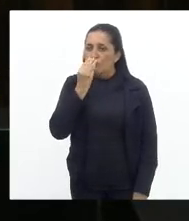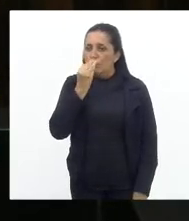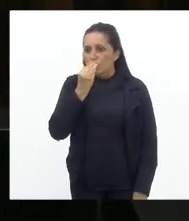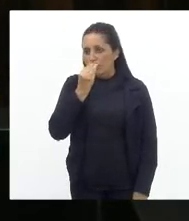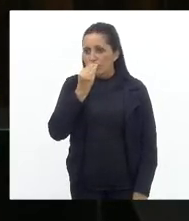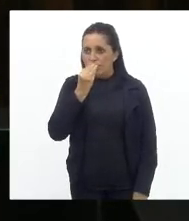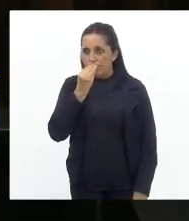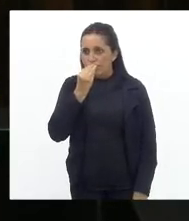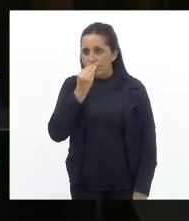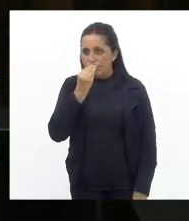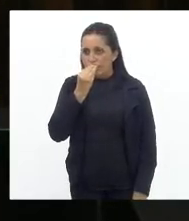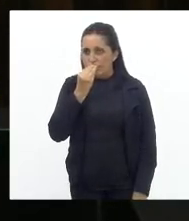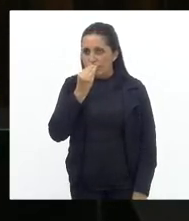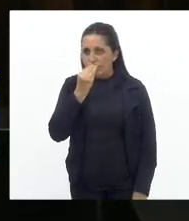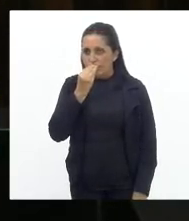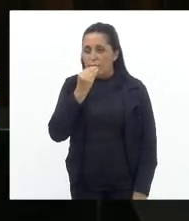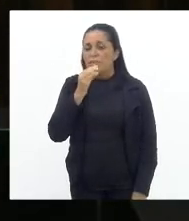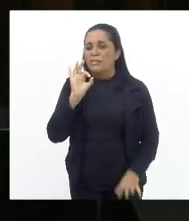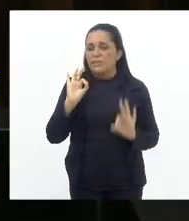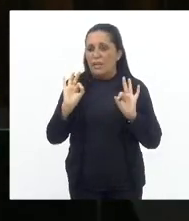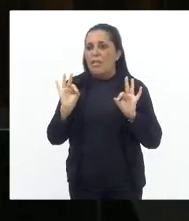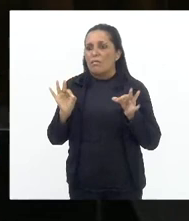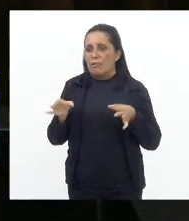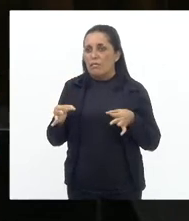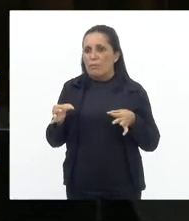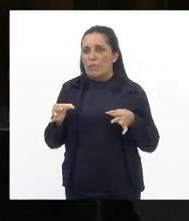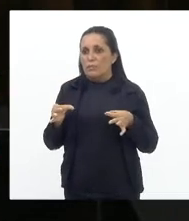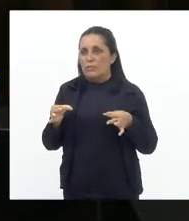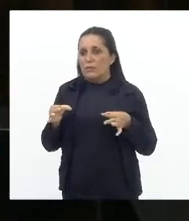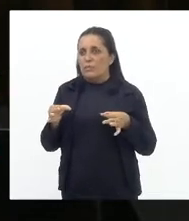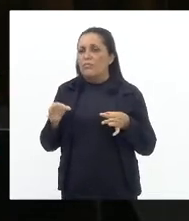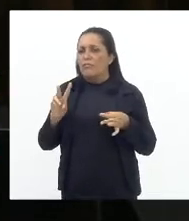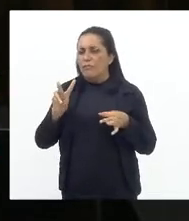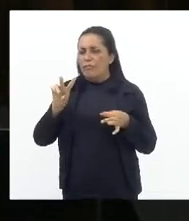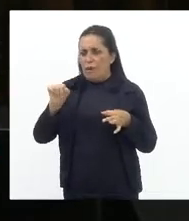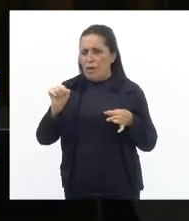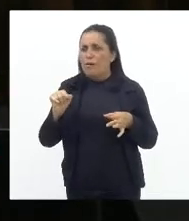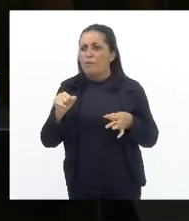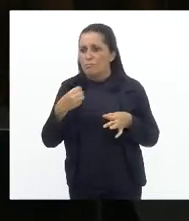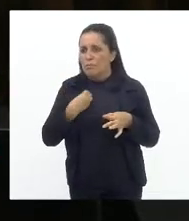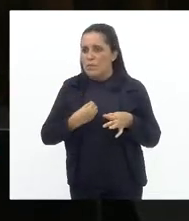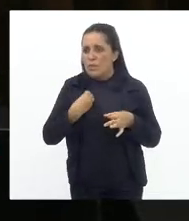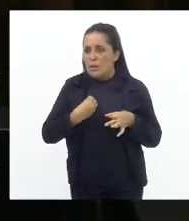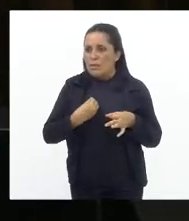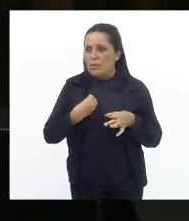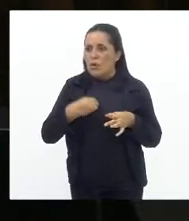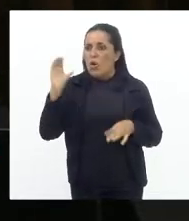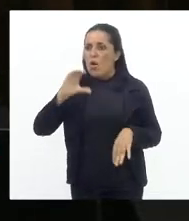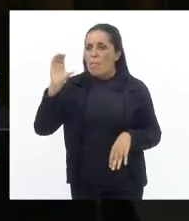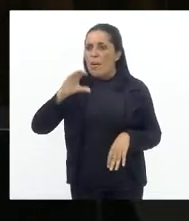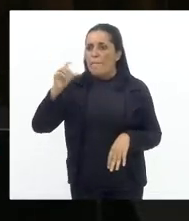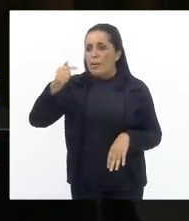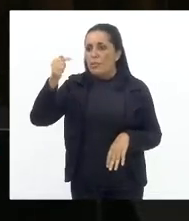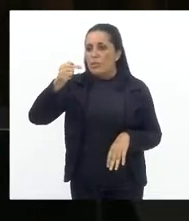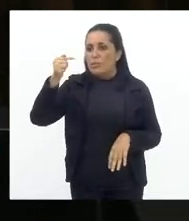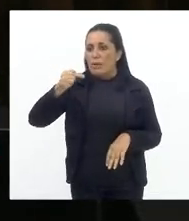silenciado e que certamente estará presente em Copacabana no dia sete